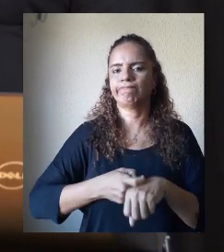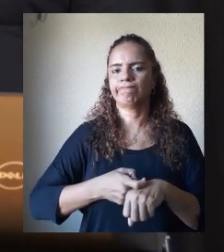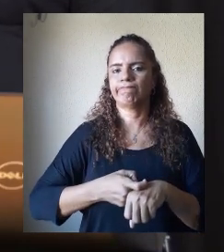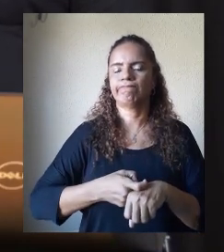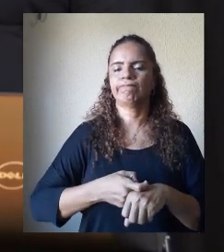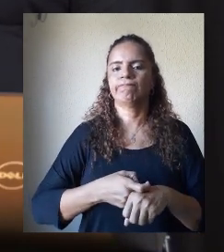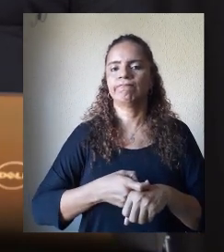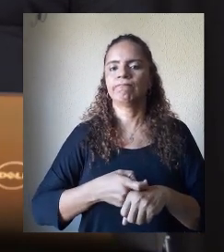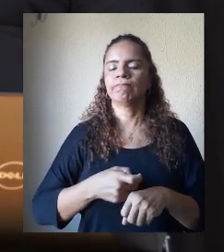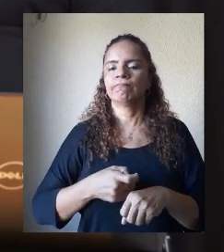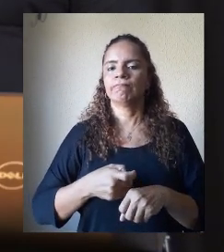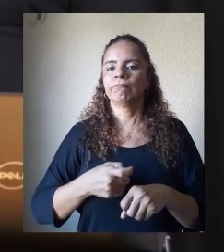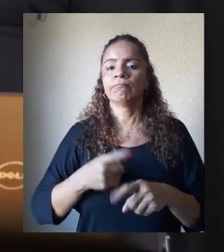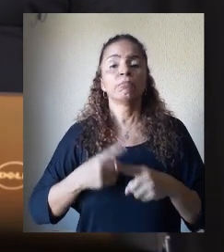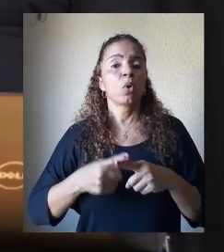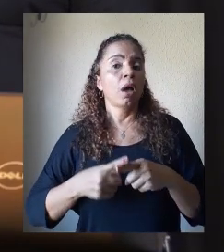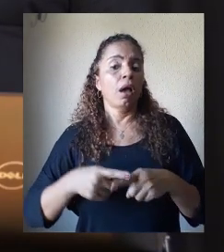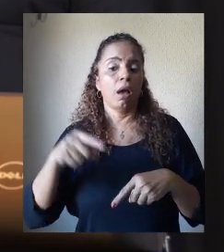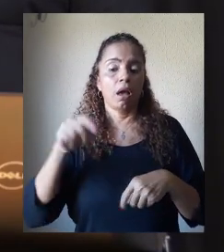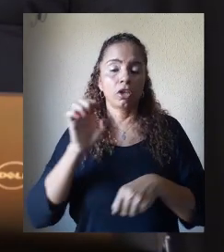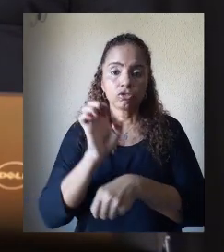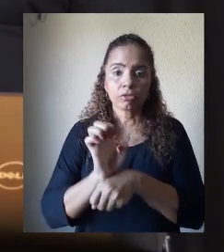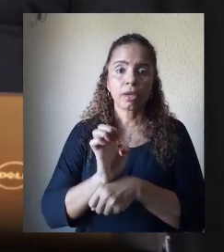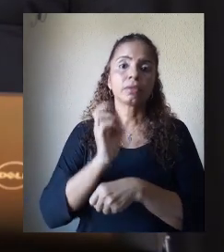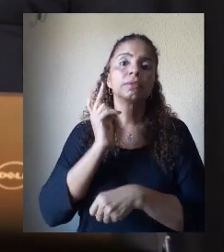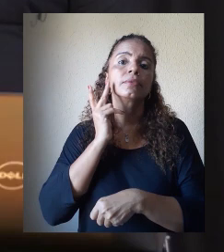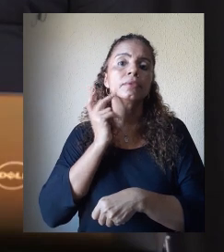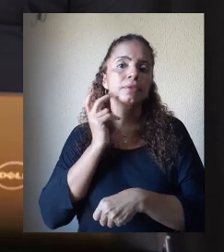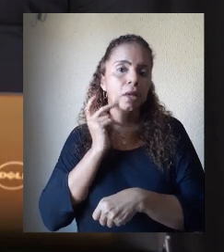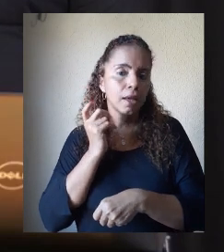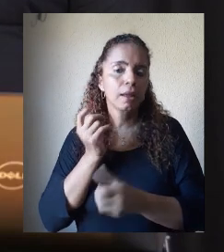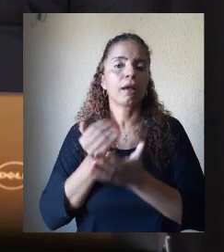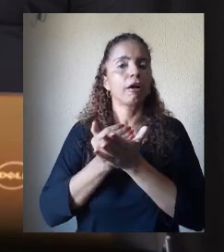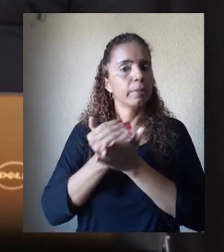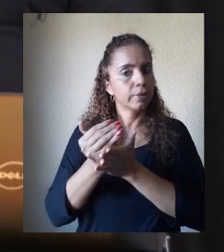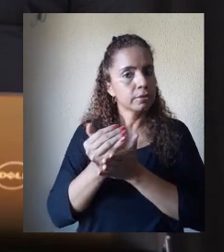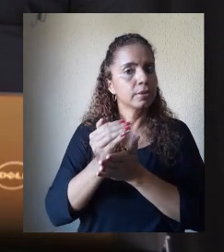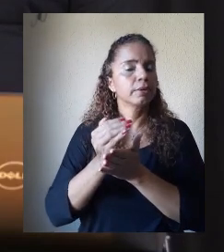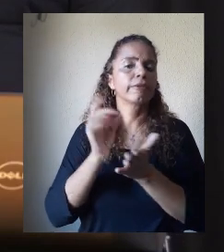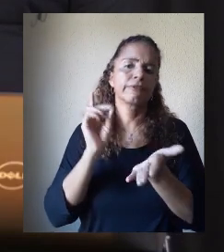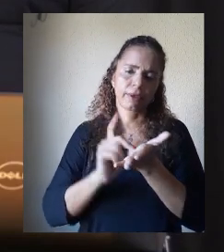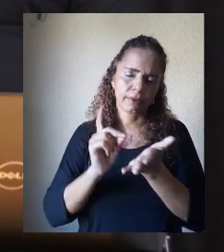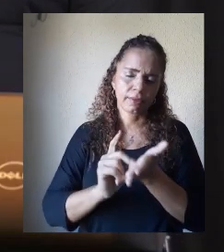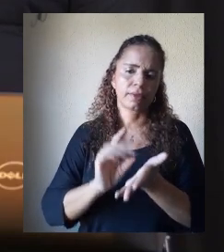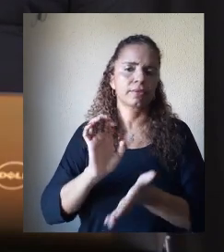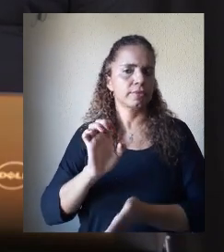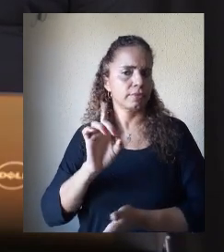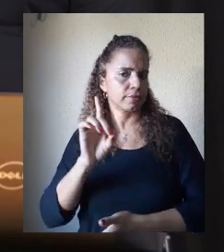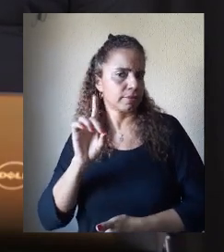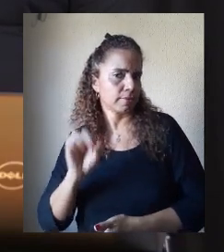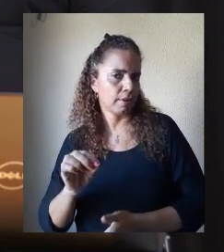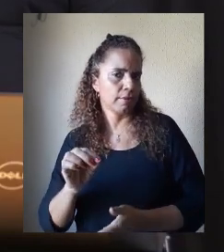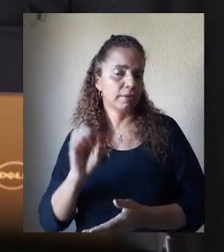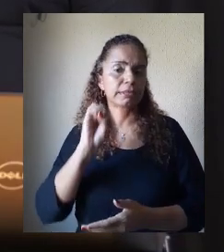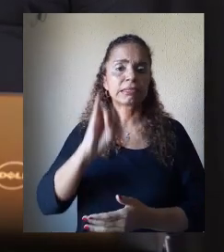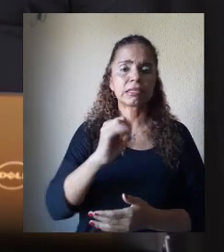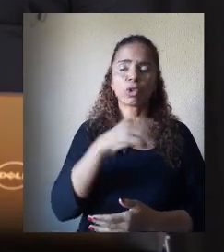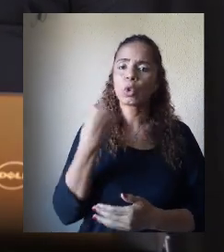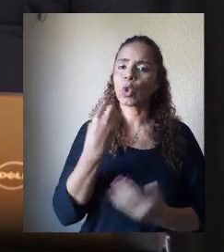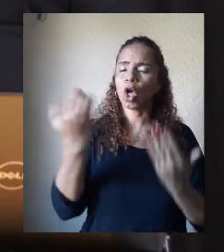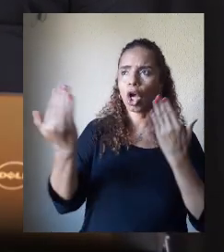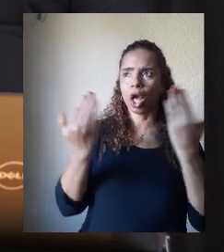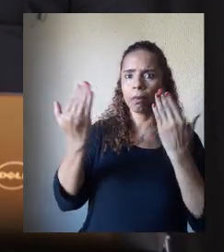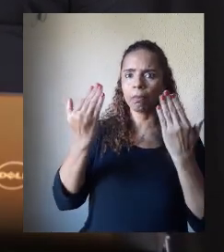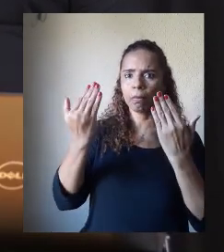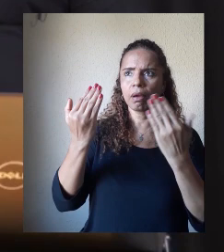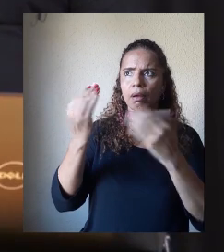intensivas. O fato do estado do Ceará ter tomado medidas de maneira relativamente precoce em comparação com a maioria dos outros estados é